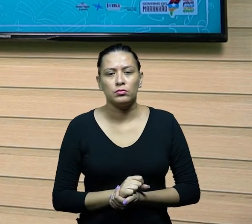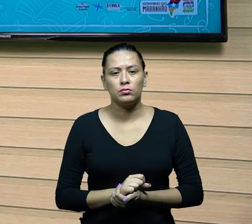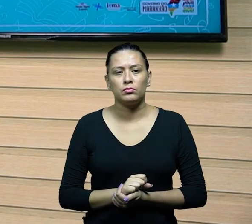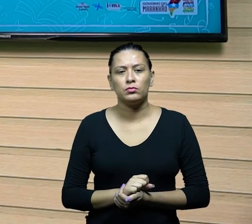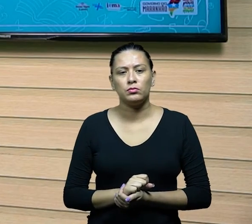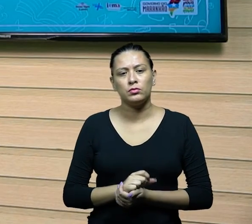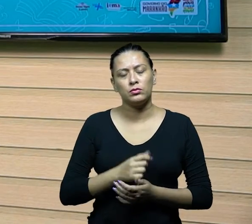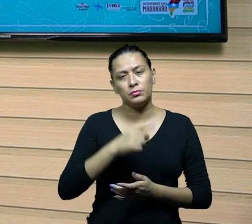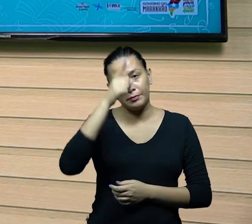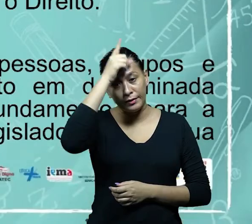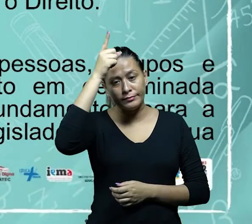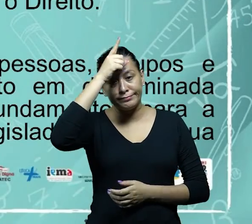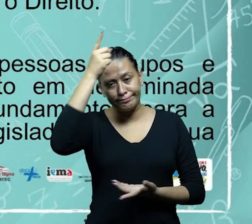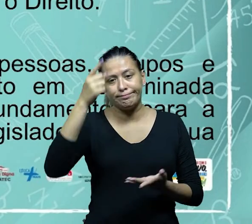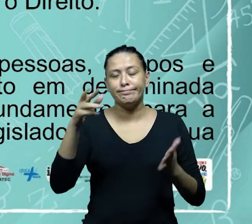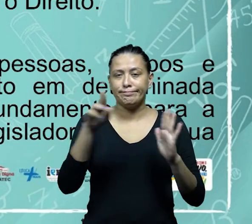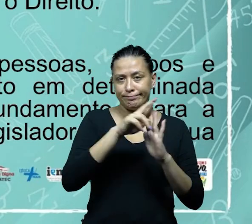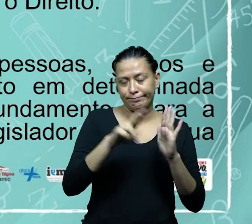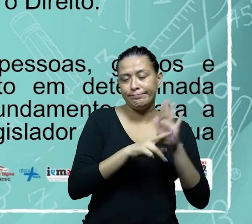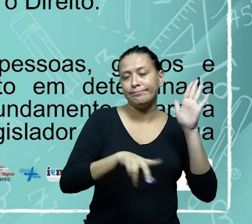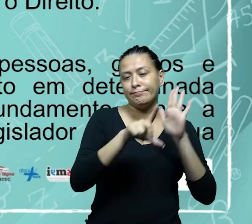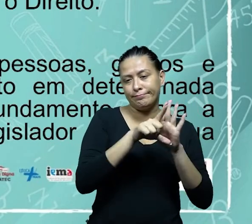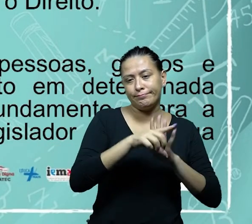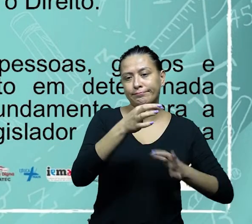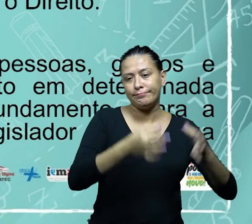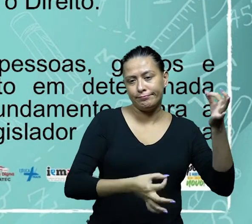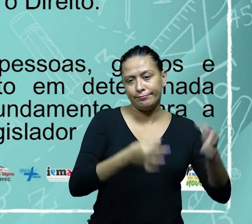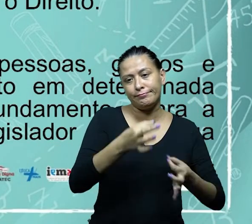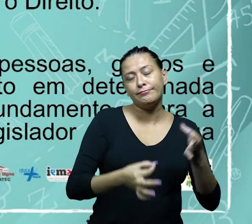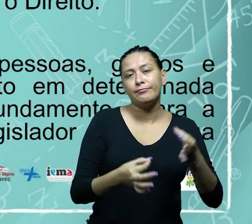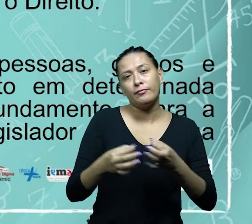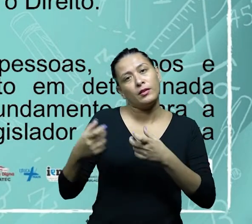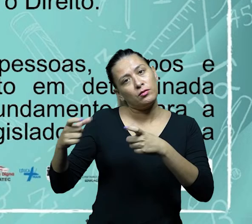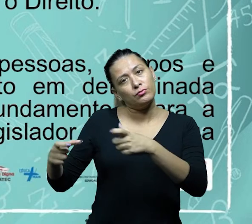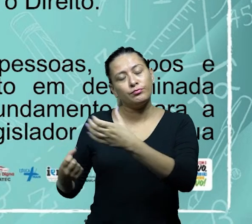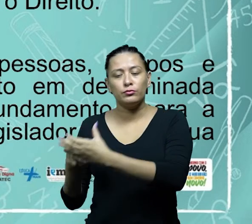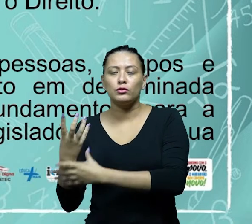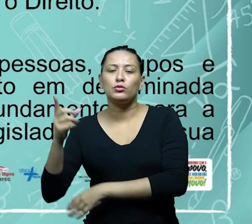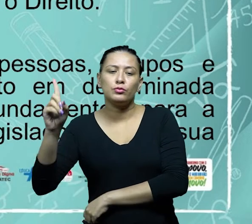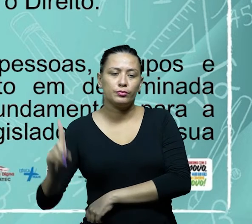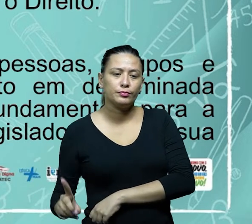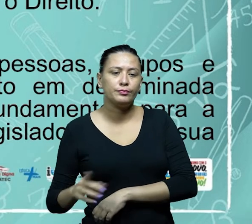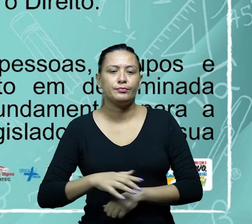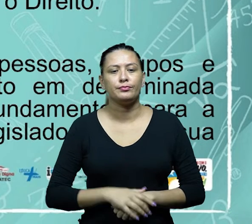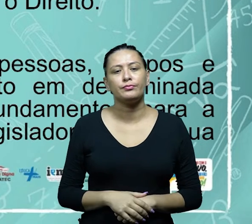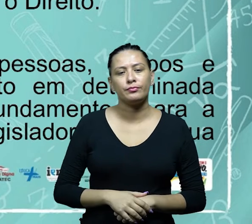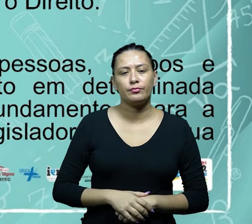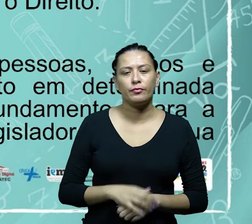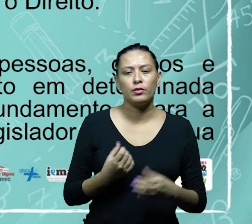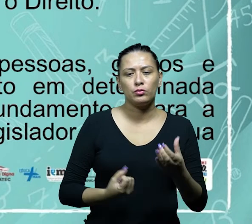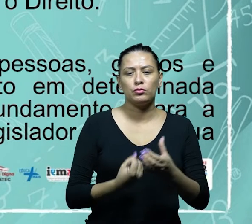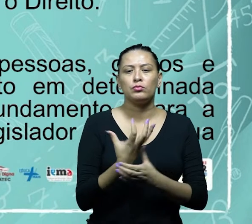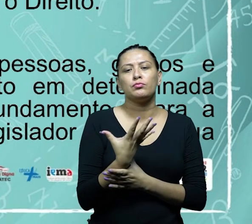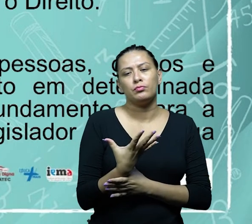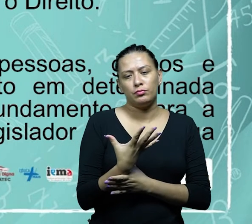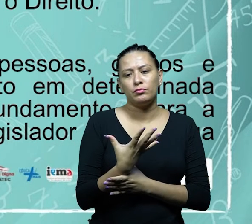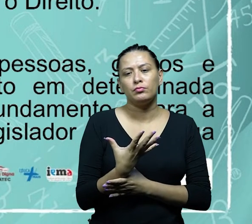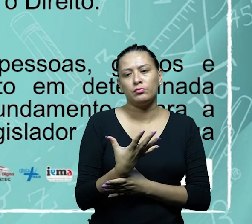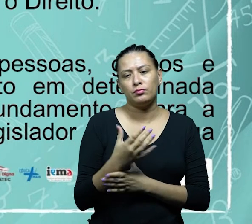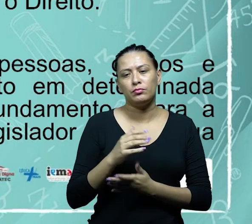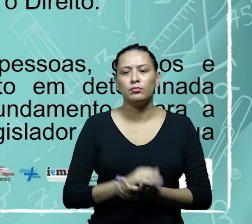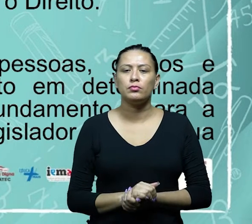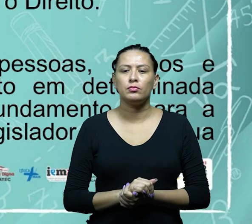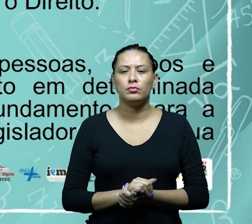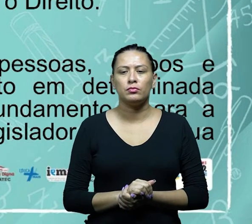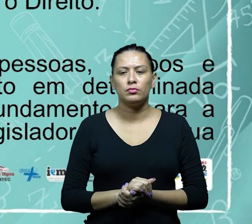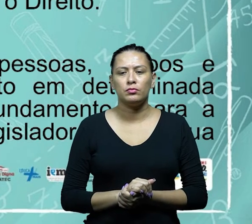o nosso ordenamento jurídico Então são fontes materiais A exemplo todas as